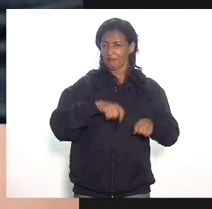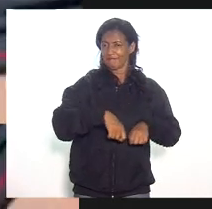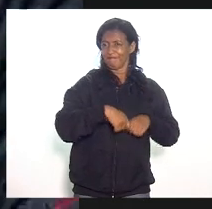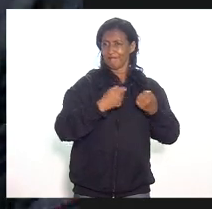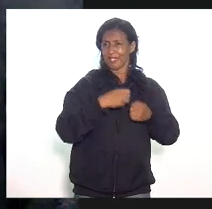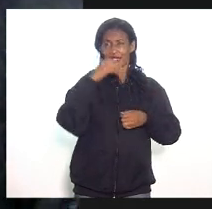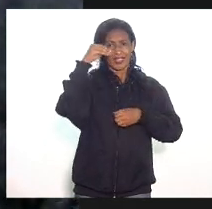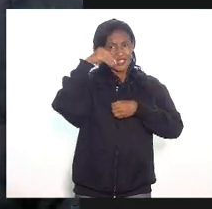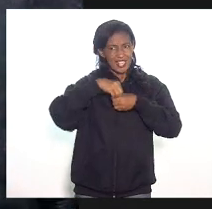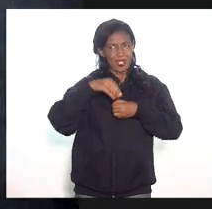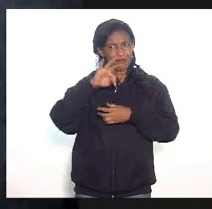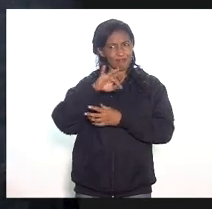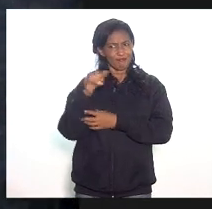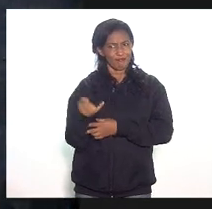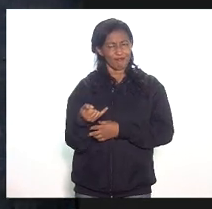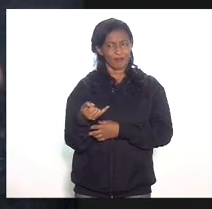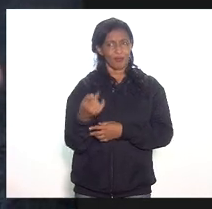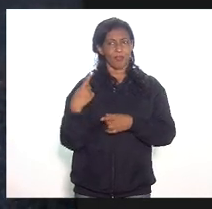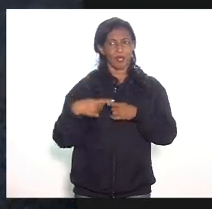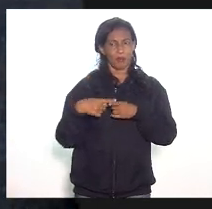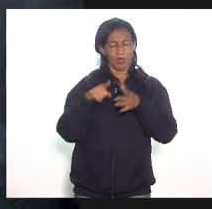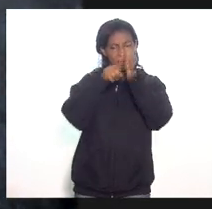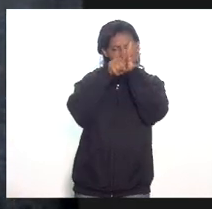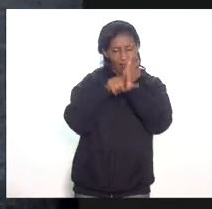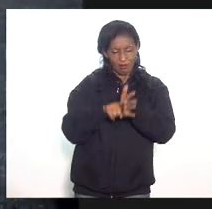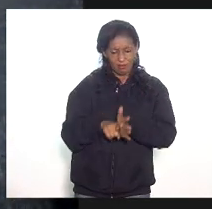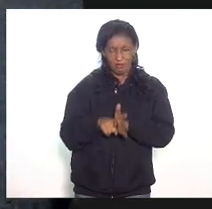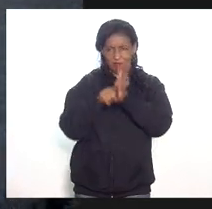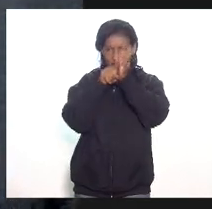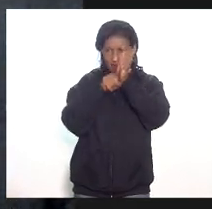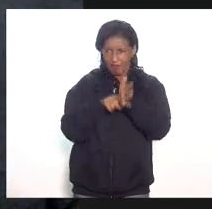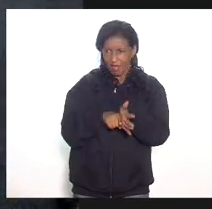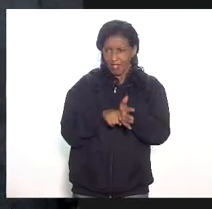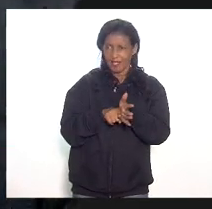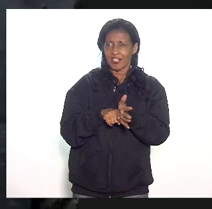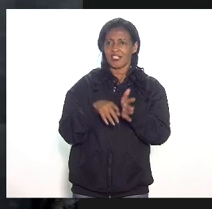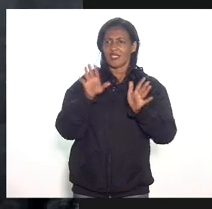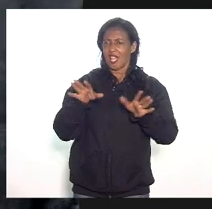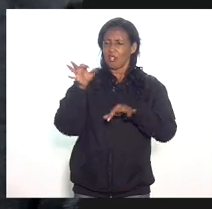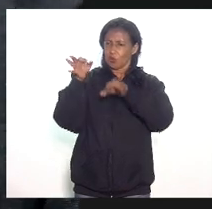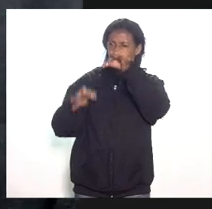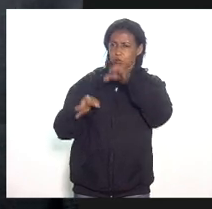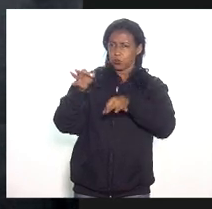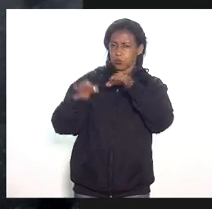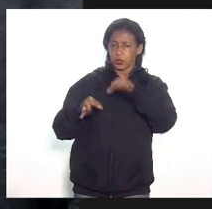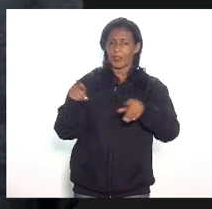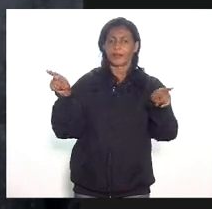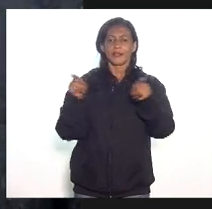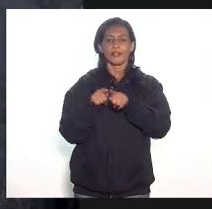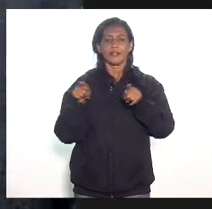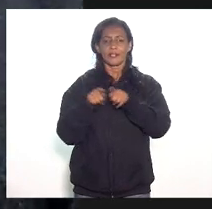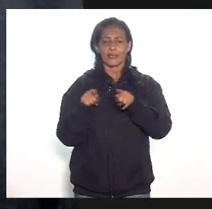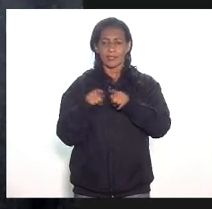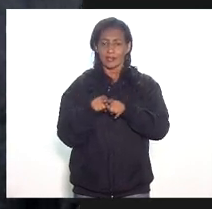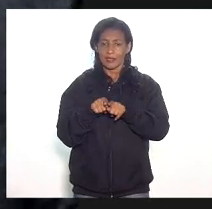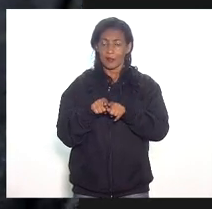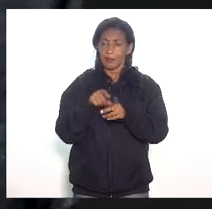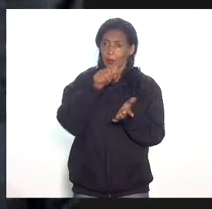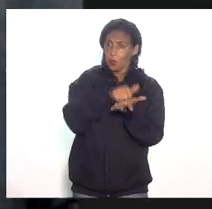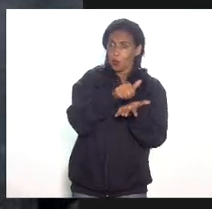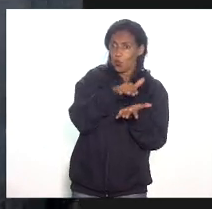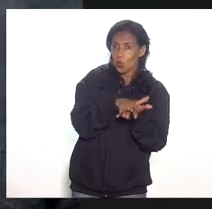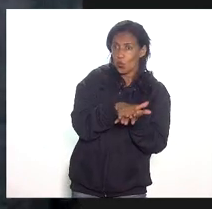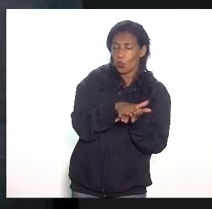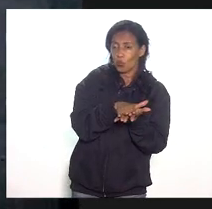dentro do judiciário, através da análise do caso concreto pelo juízo, poderá também sofrer multa